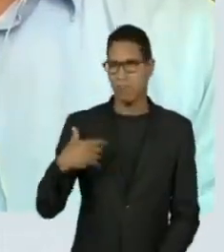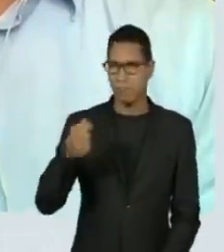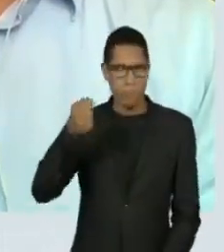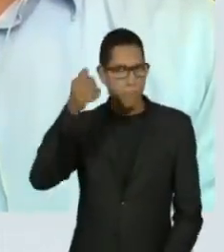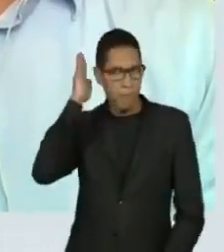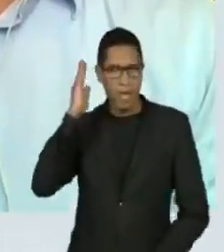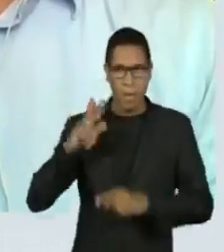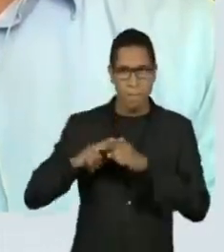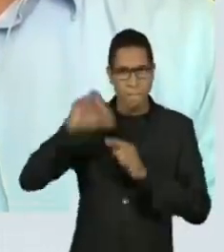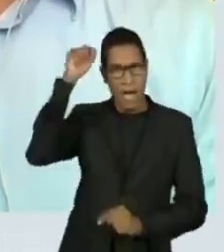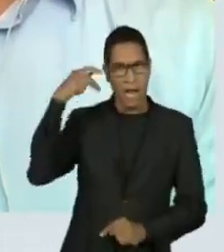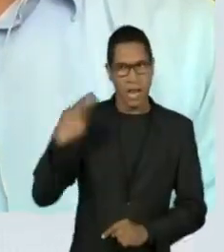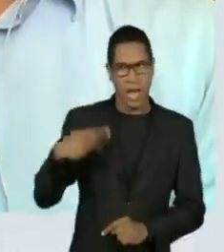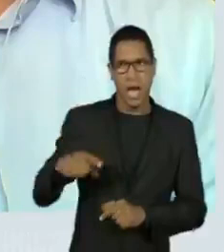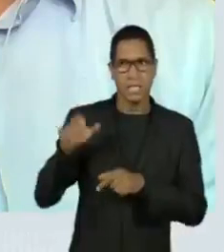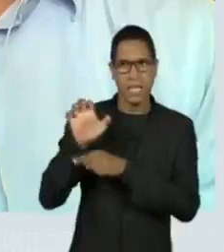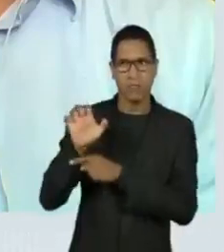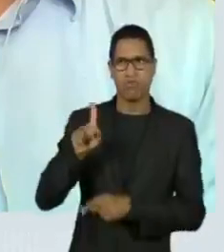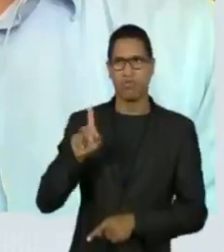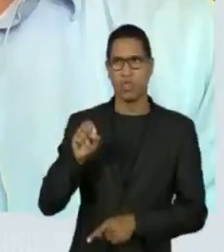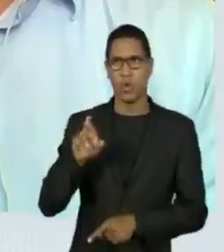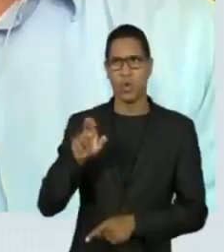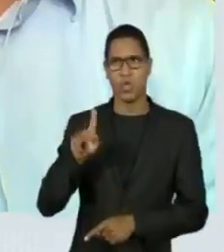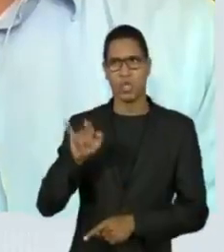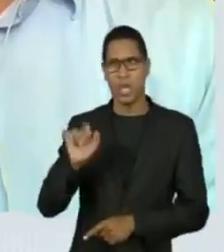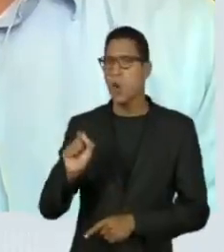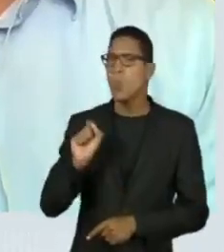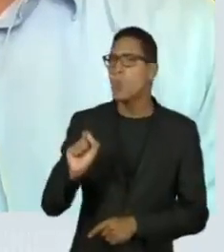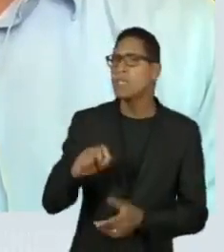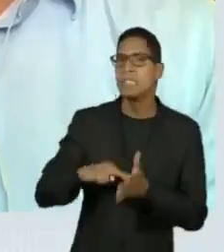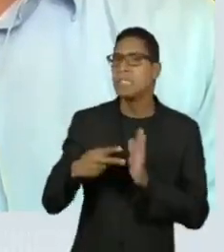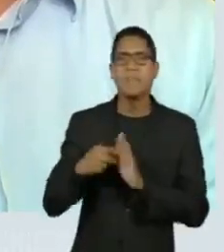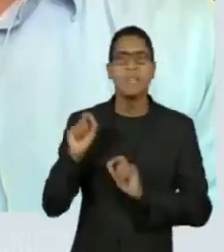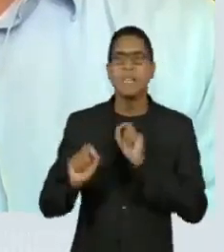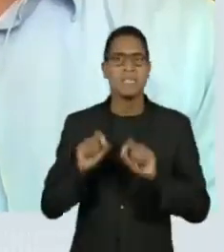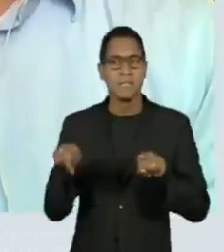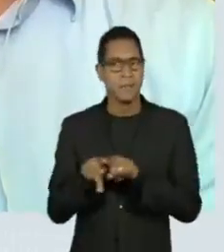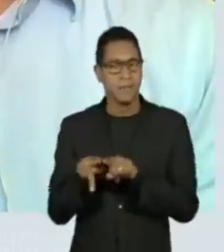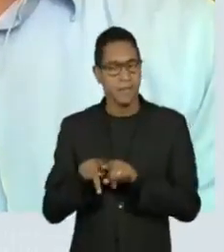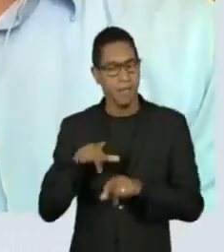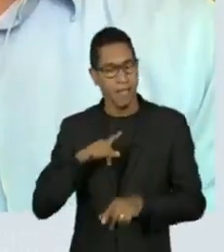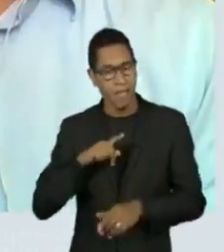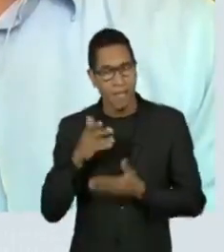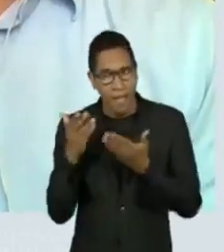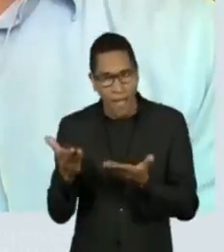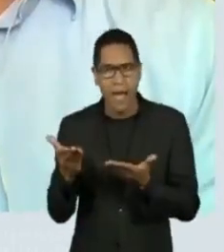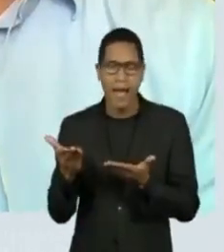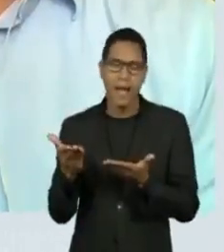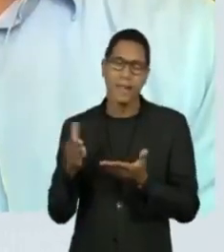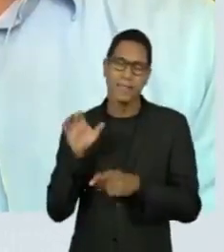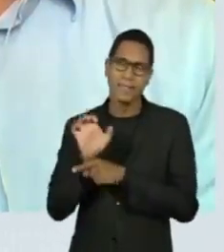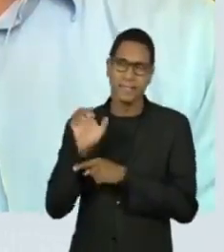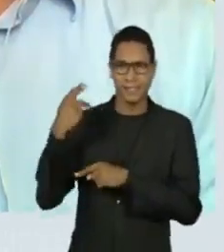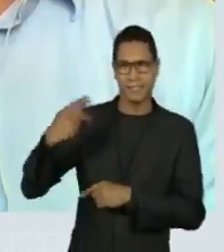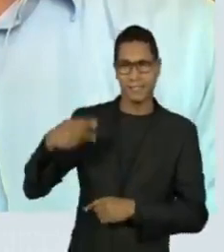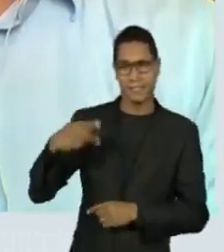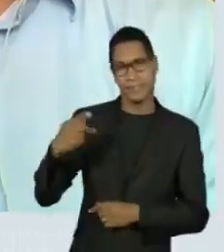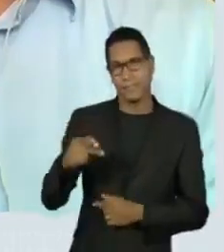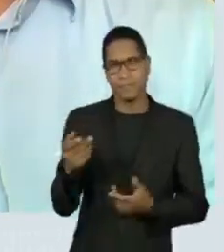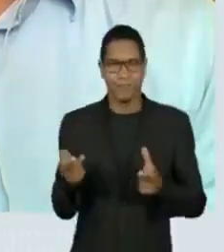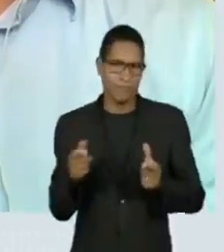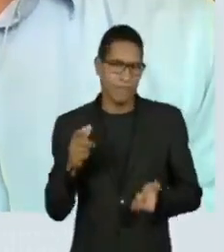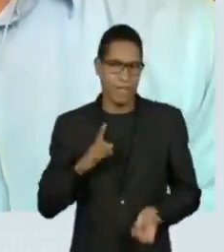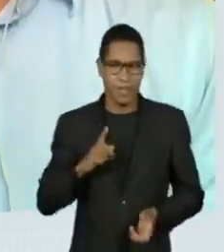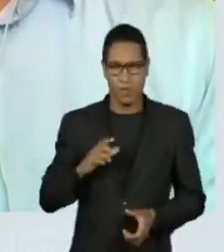na Geórgia, o que representa essa vitória no estado da Geórgia, já que um democrata